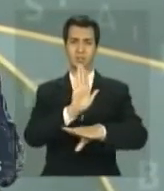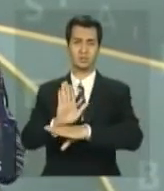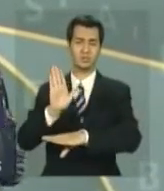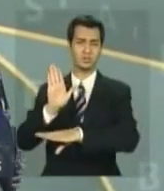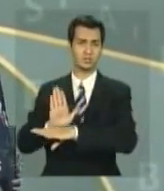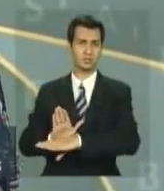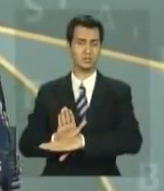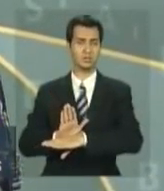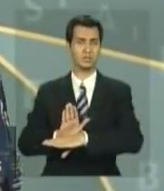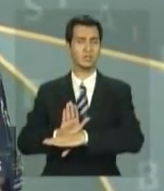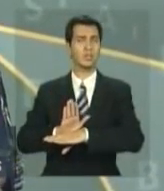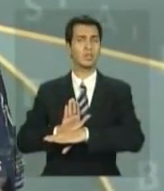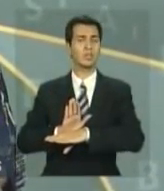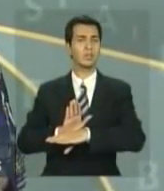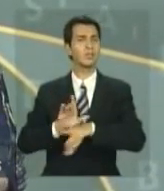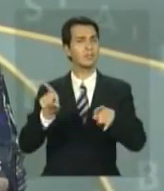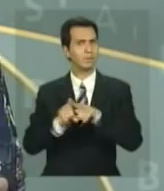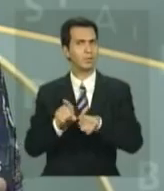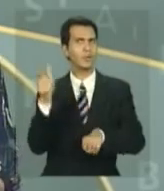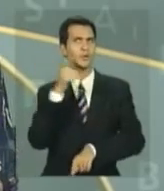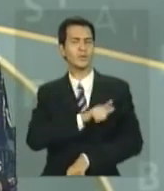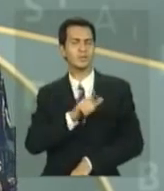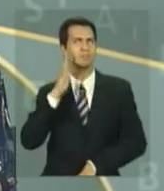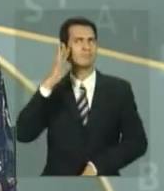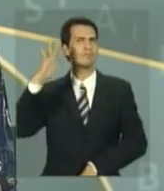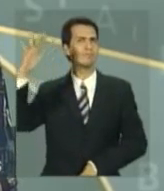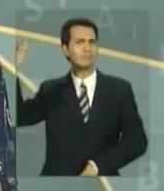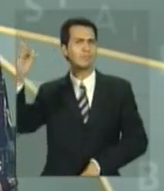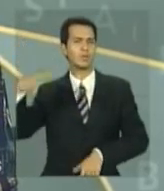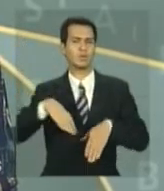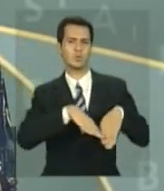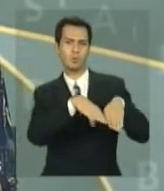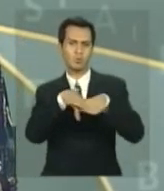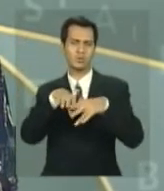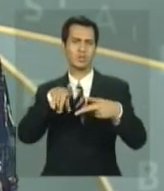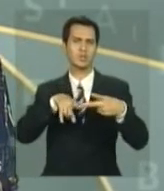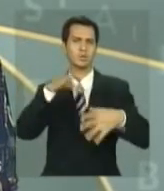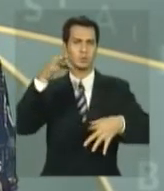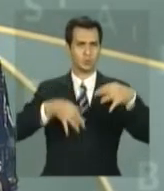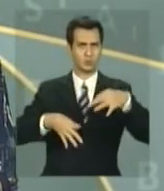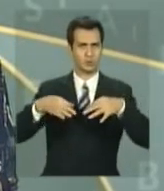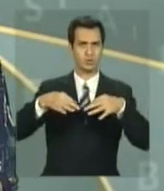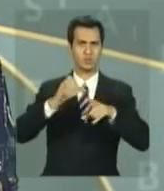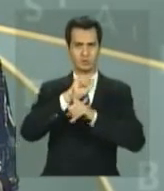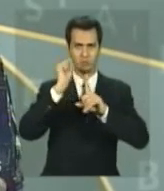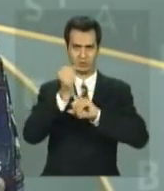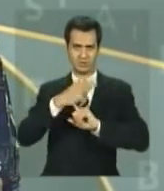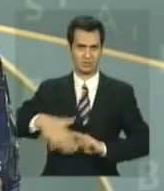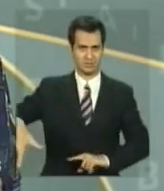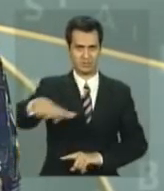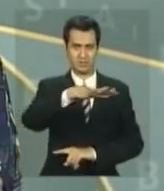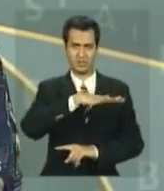transformemos os nossos ideais de igualdade, justiça social em